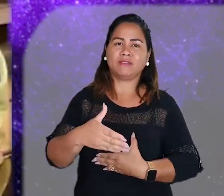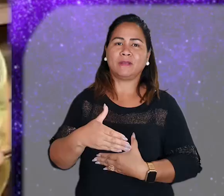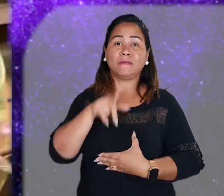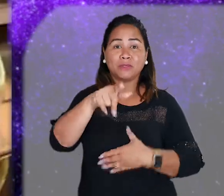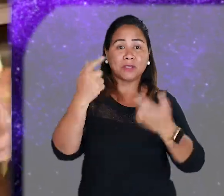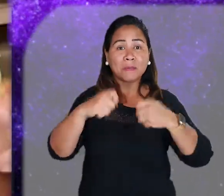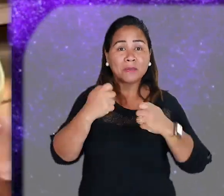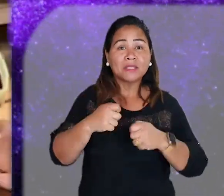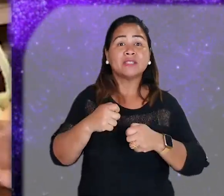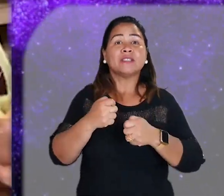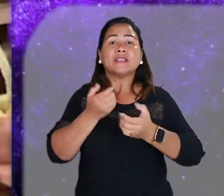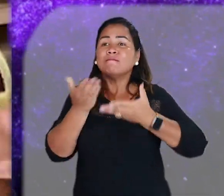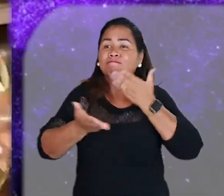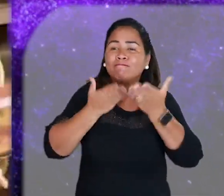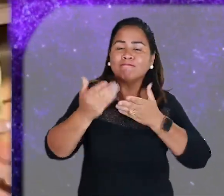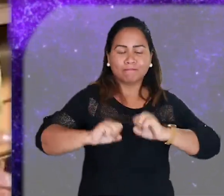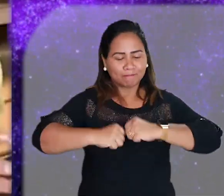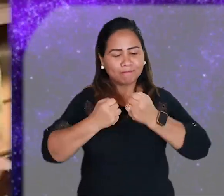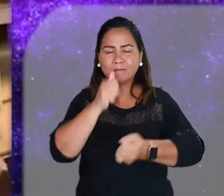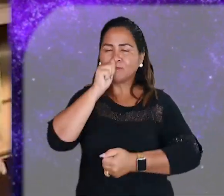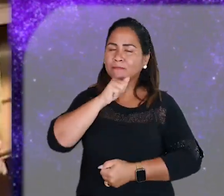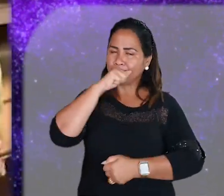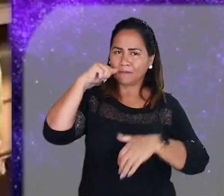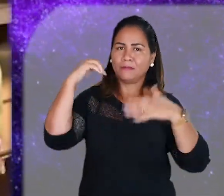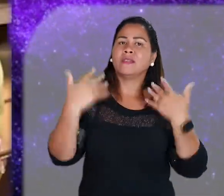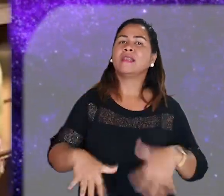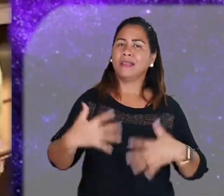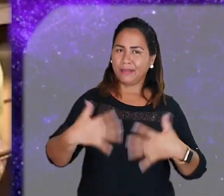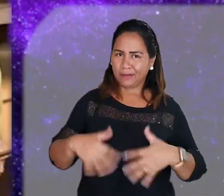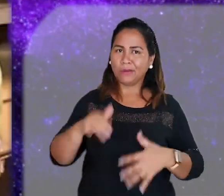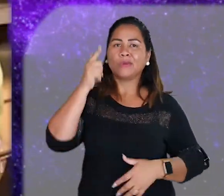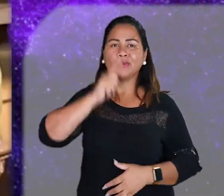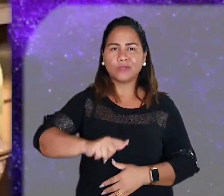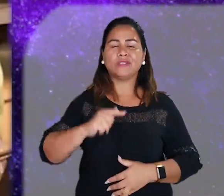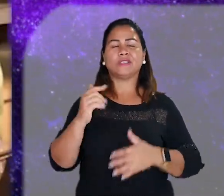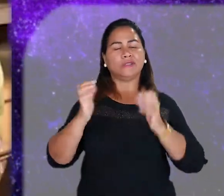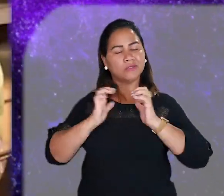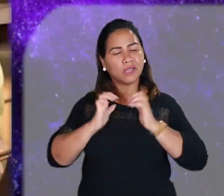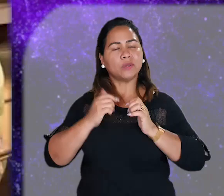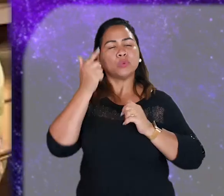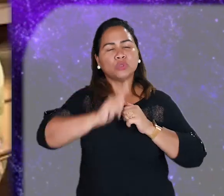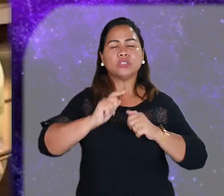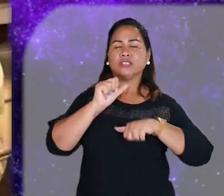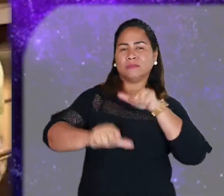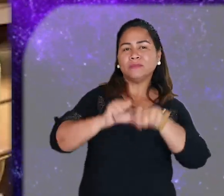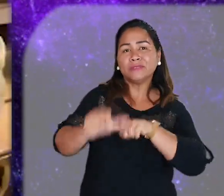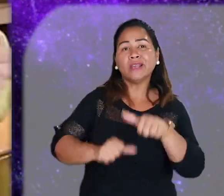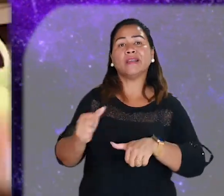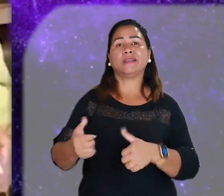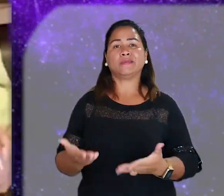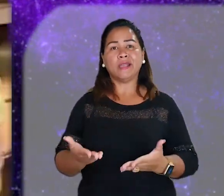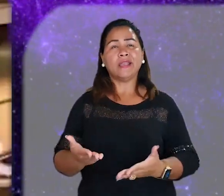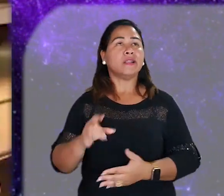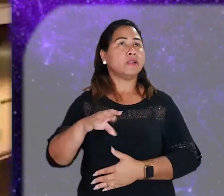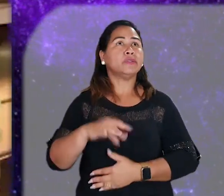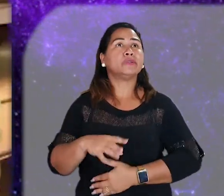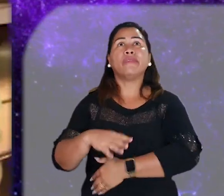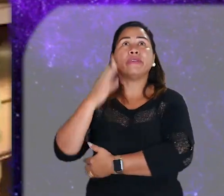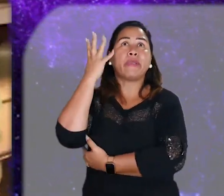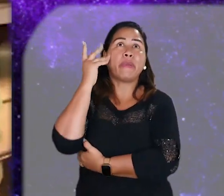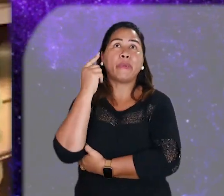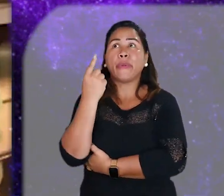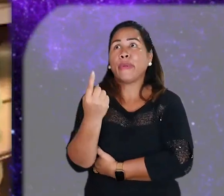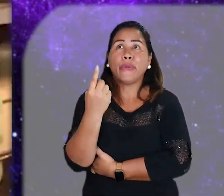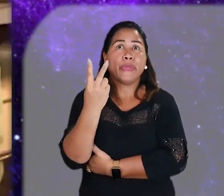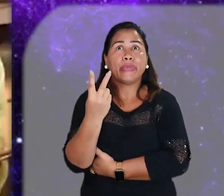filho preciso dedicação para você ficar rico não é falar um dia dois é ter certeza que é